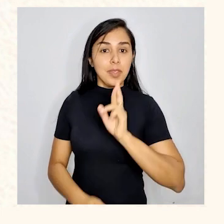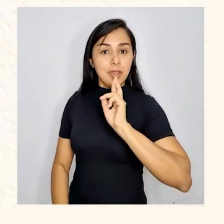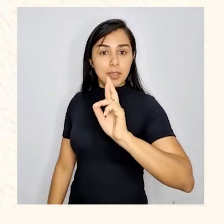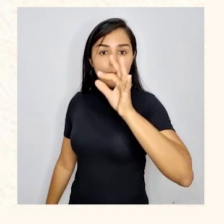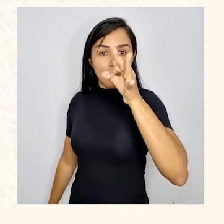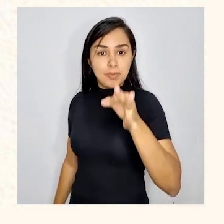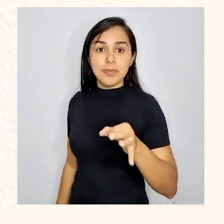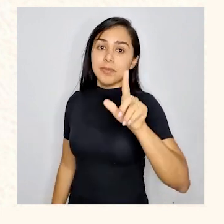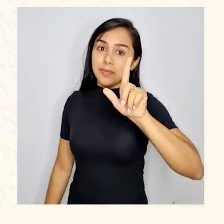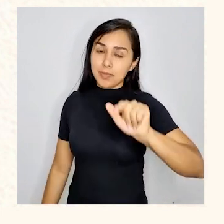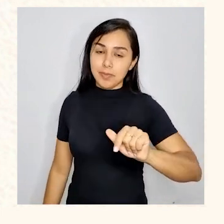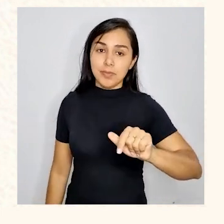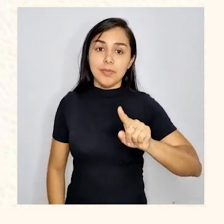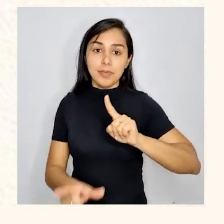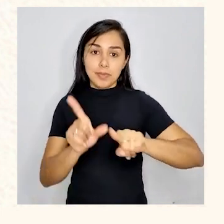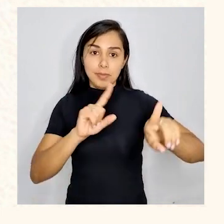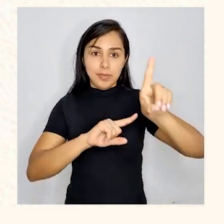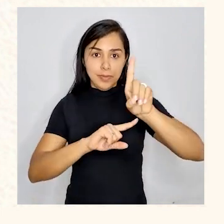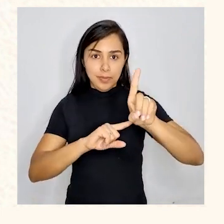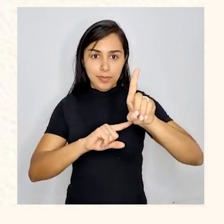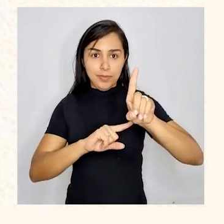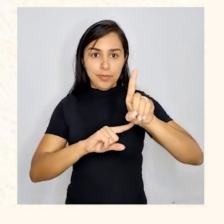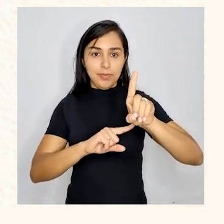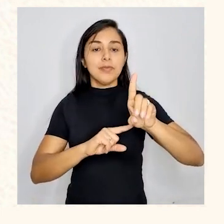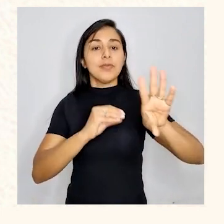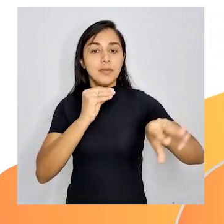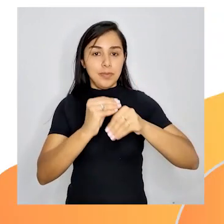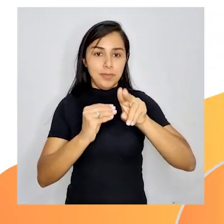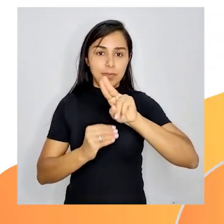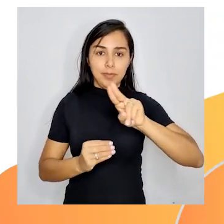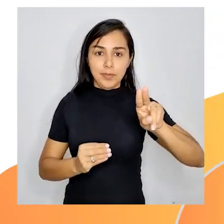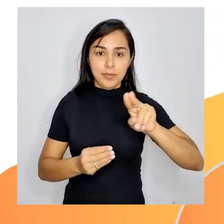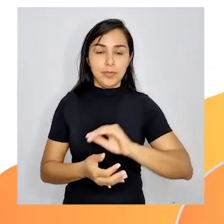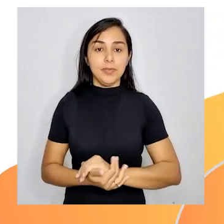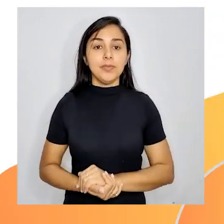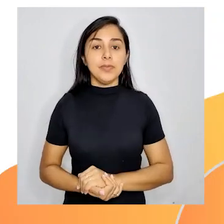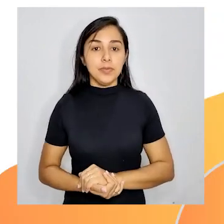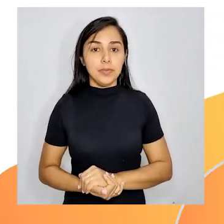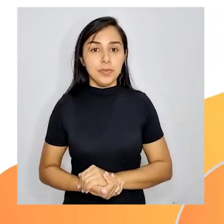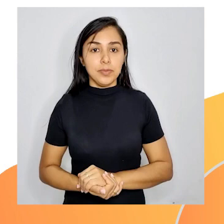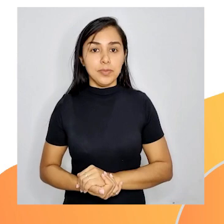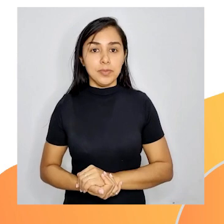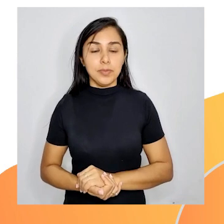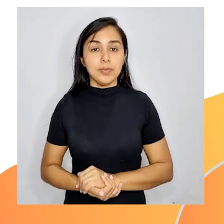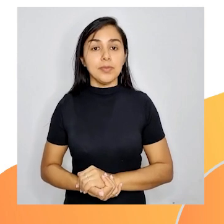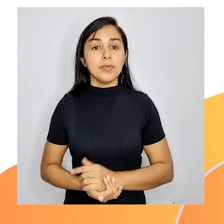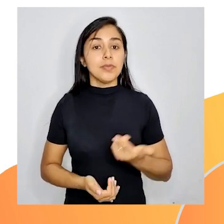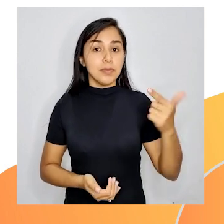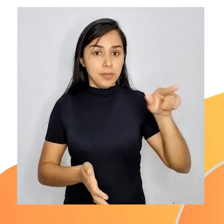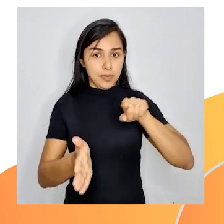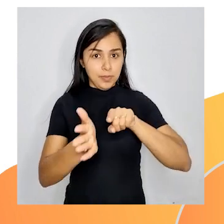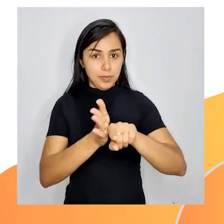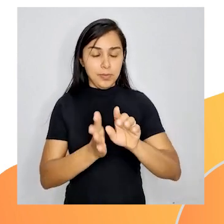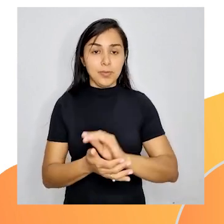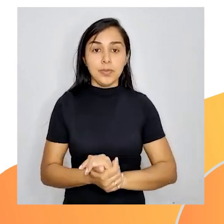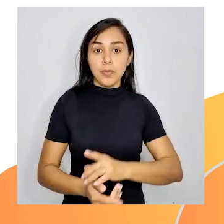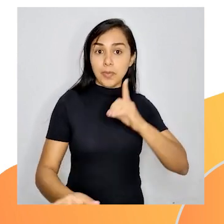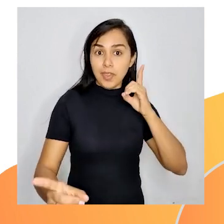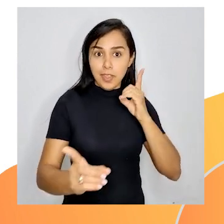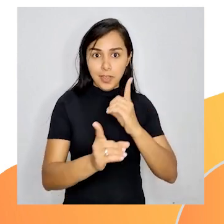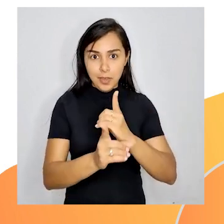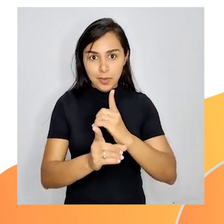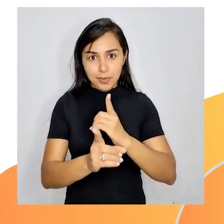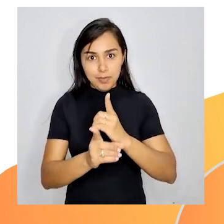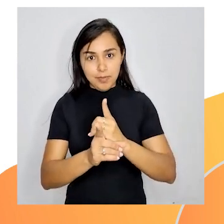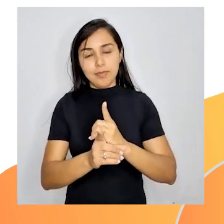correta é letra D, complemento nominal. No nosso próximo exercício, identifique e classifique